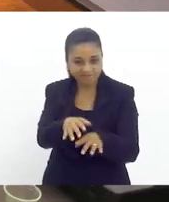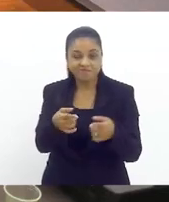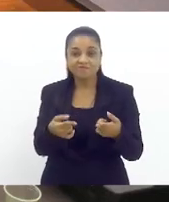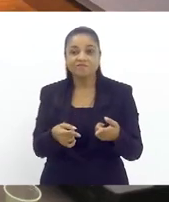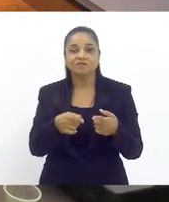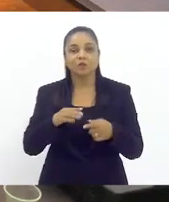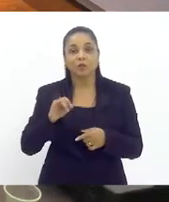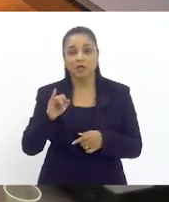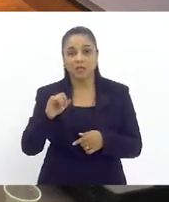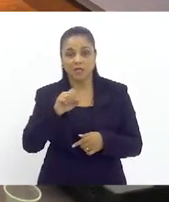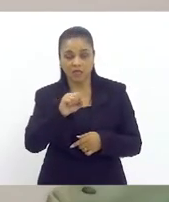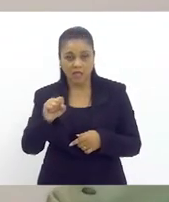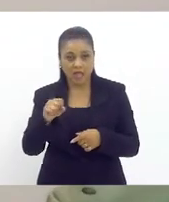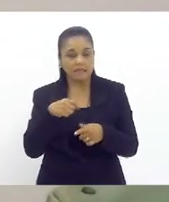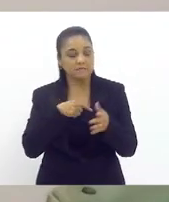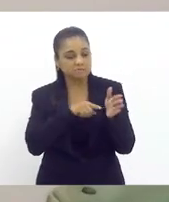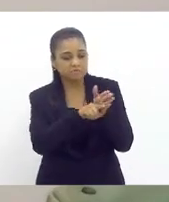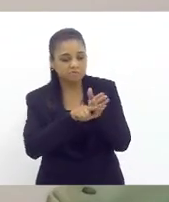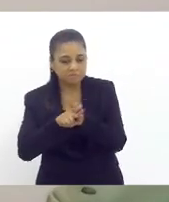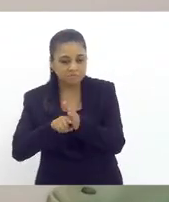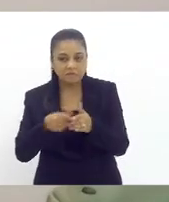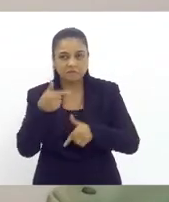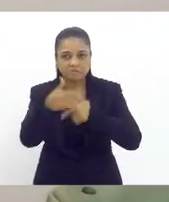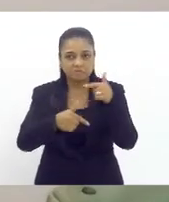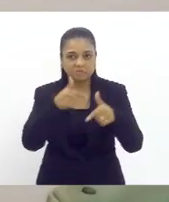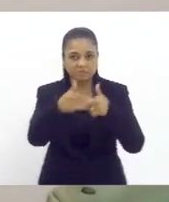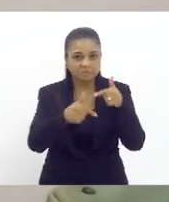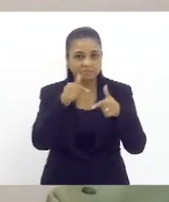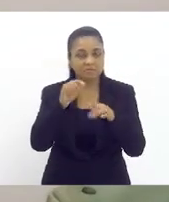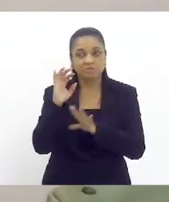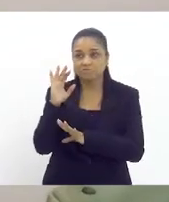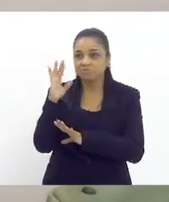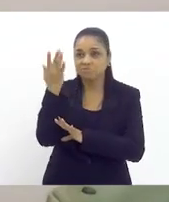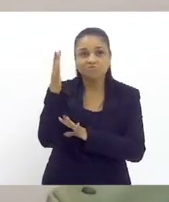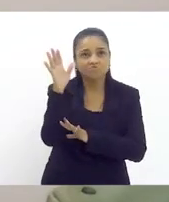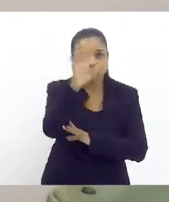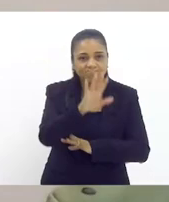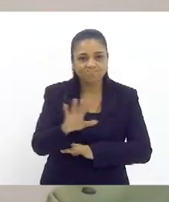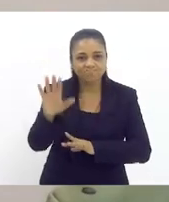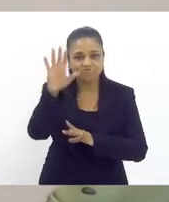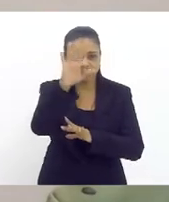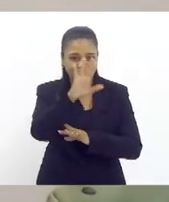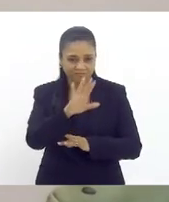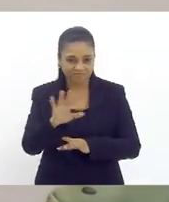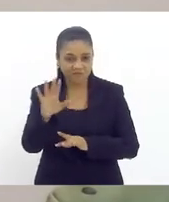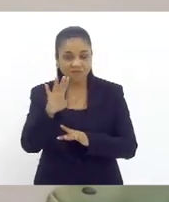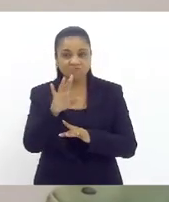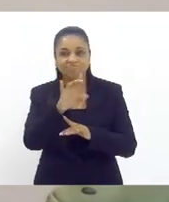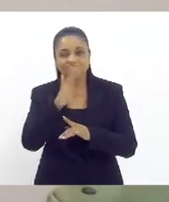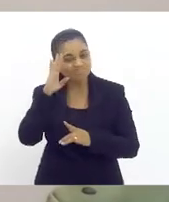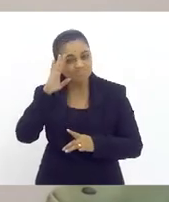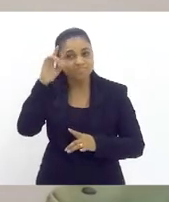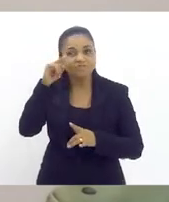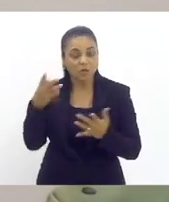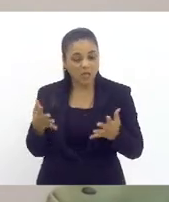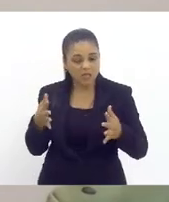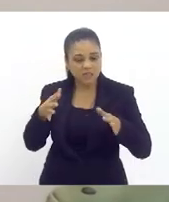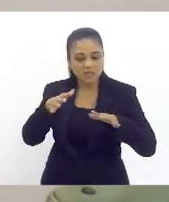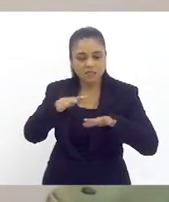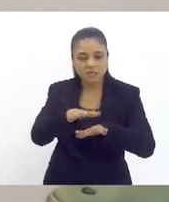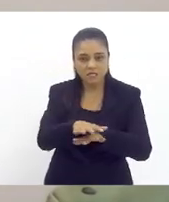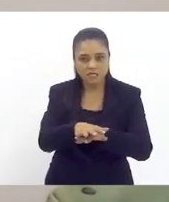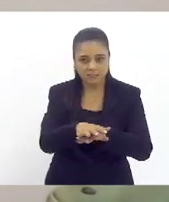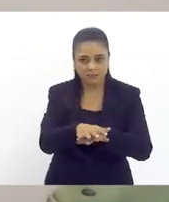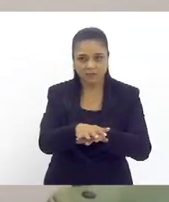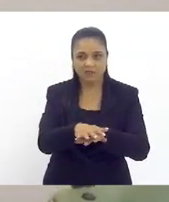IES também e a gente trabalha muito com a perspectiva de gestão integrada da paisagem e eu acho que isso é um elemento chave aqui né integração a gente